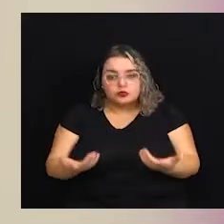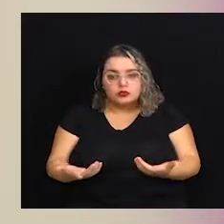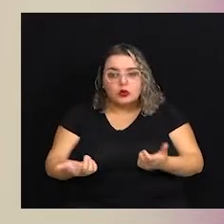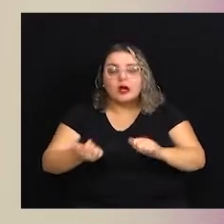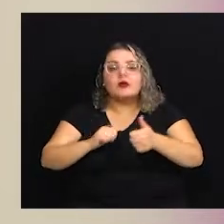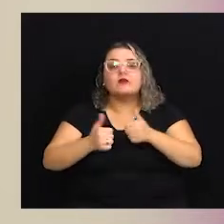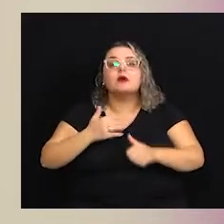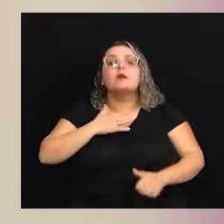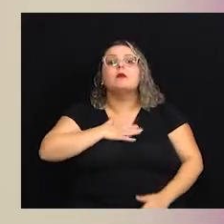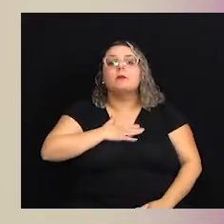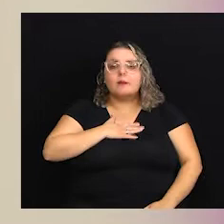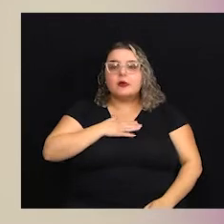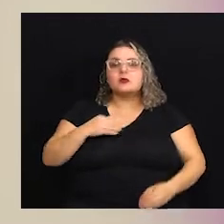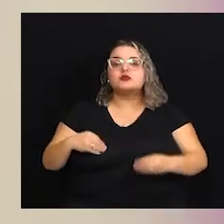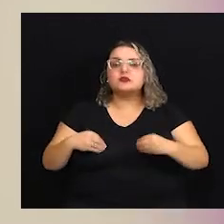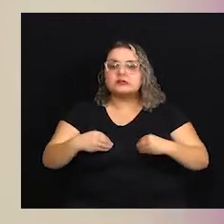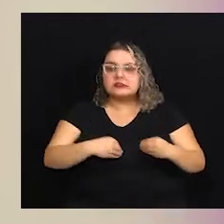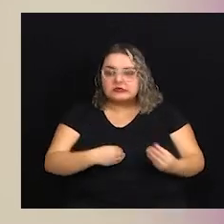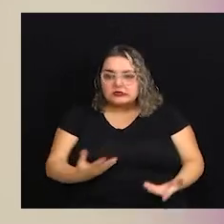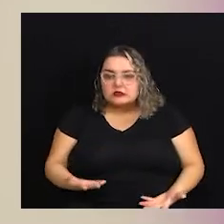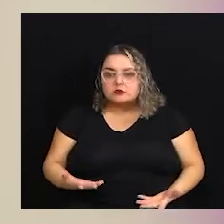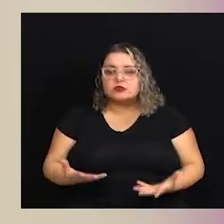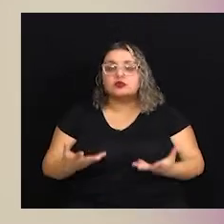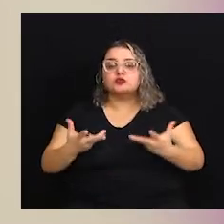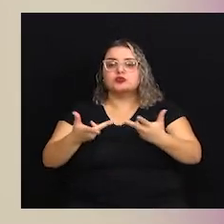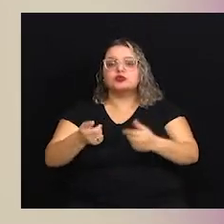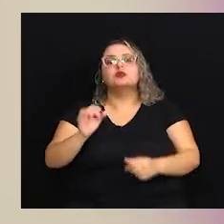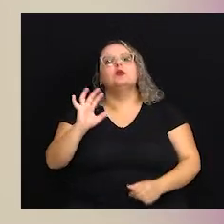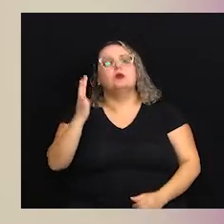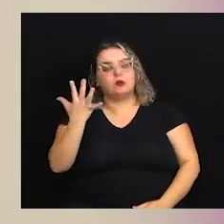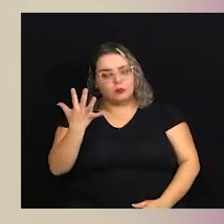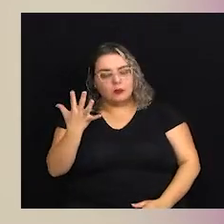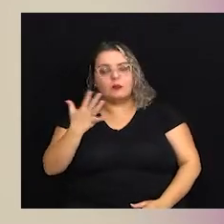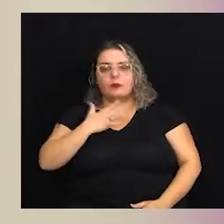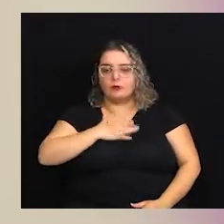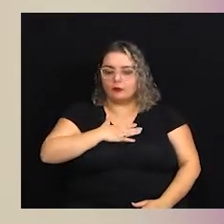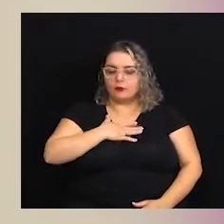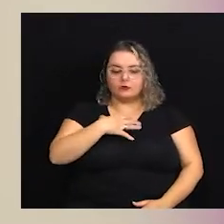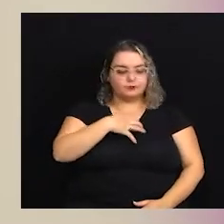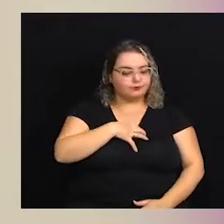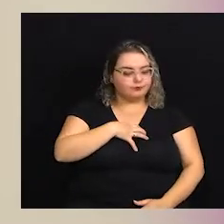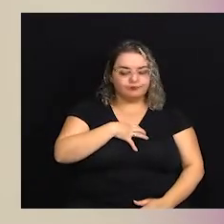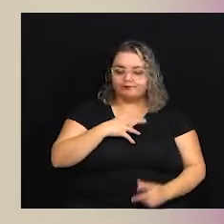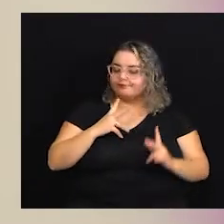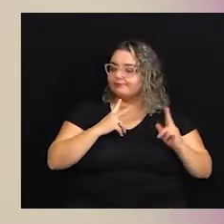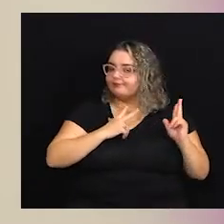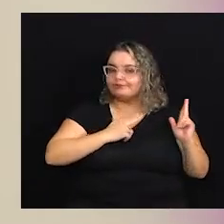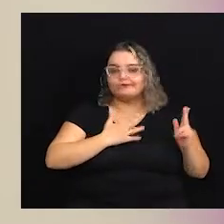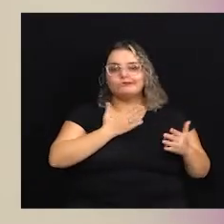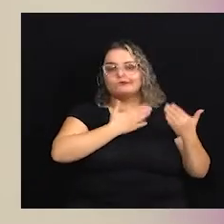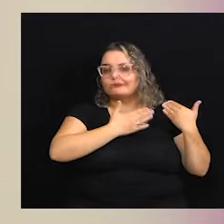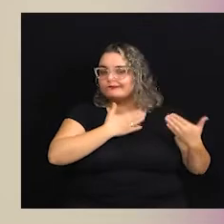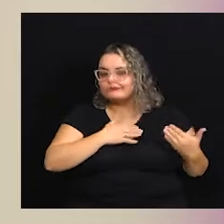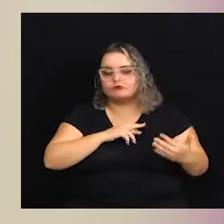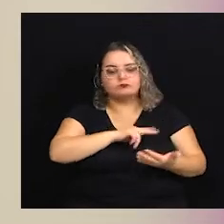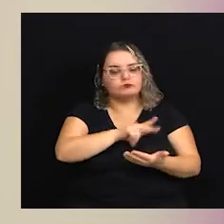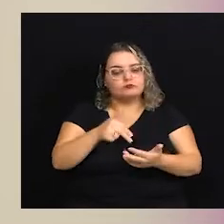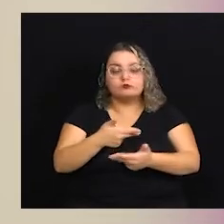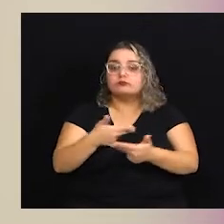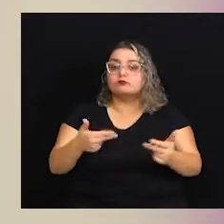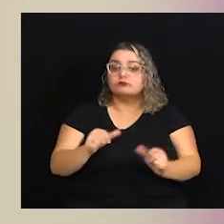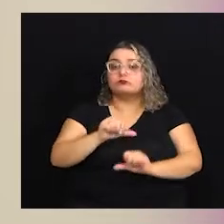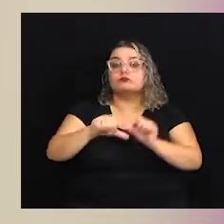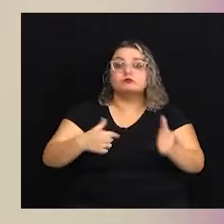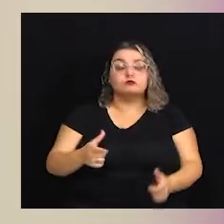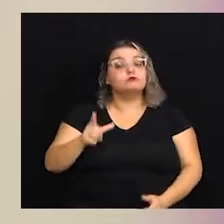pode avaliar como é que estão os meus exames? Será que tudo isso que está acontecendo comigo, que eu não me sinto mais a mesma, que muita coisa